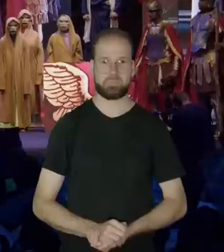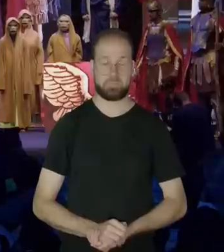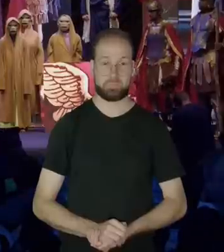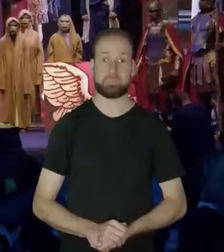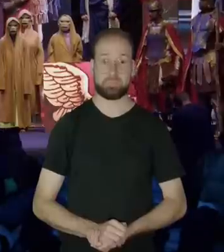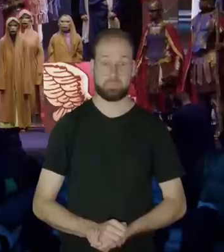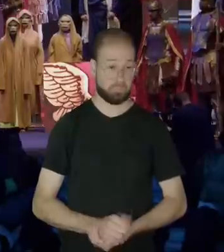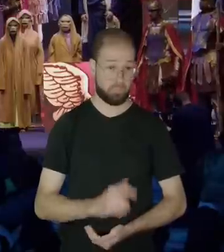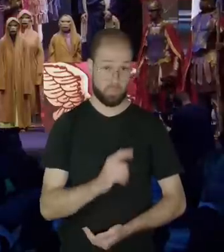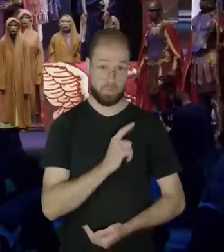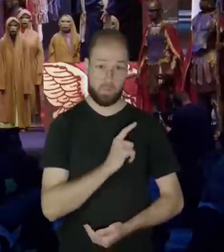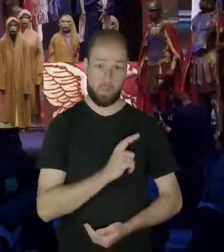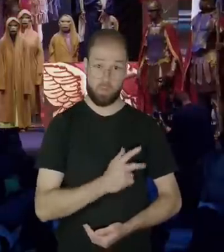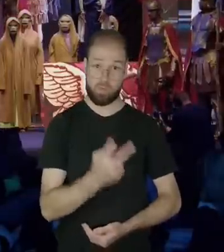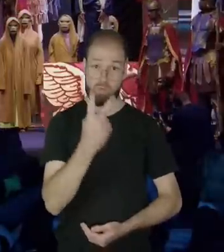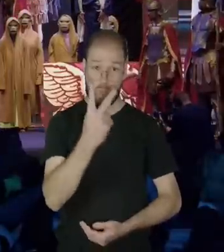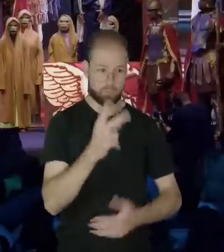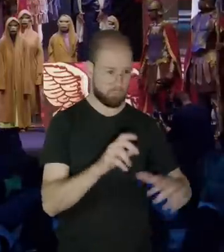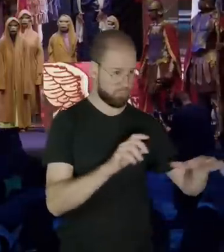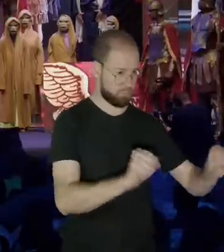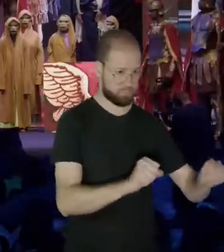Temos dois prisioneiros.